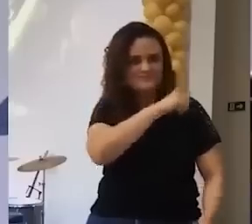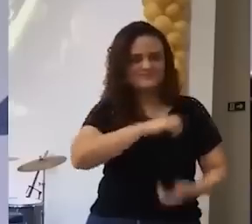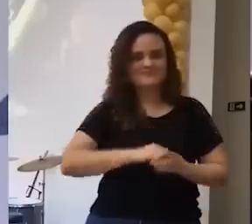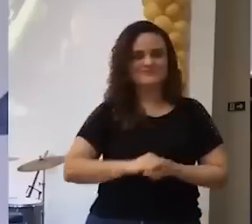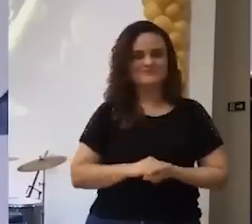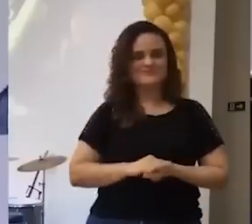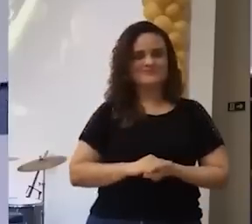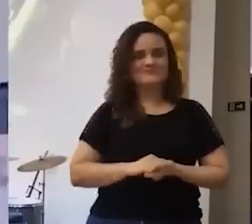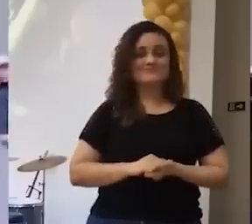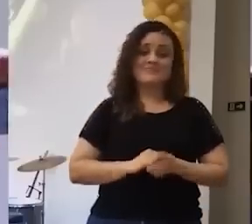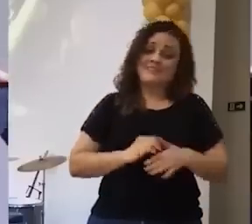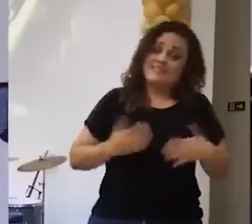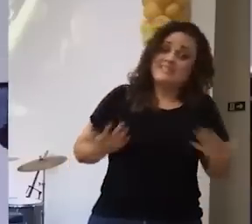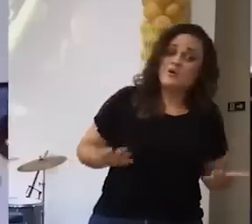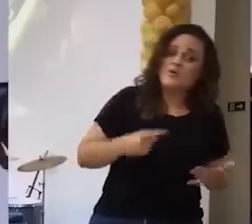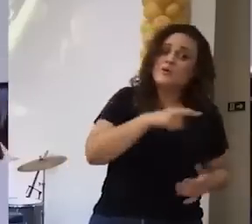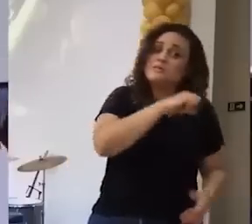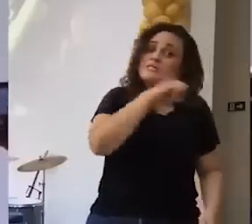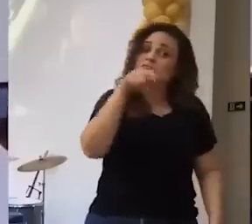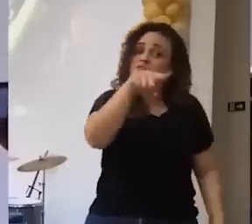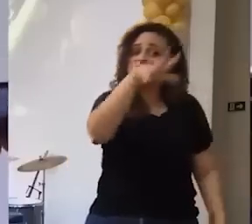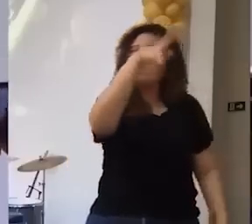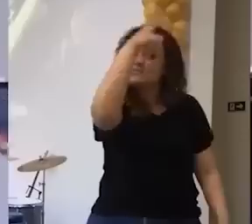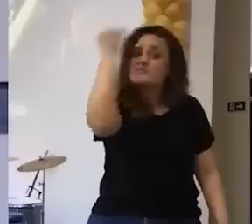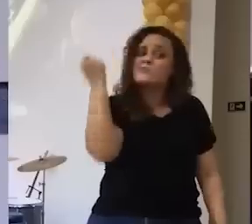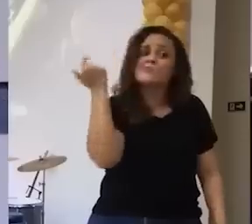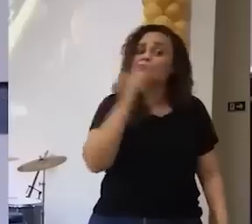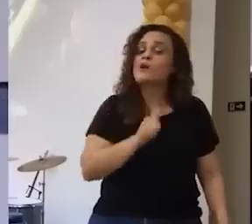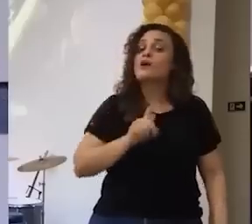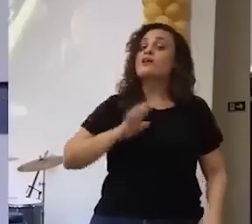Bom, se você não consegue esquecer, eu tenho uma boa notícia para lhe dar.